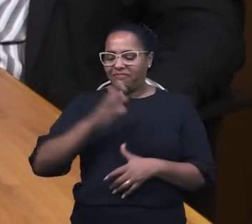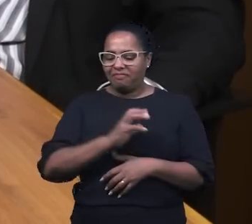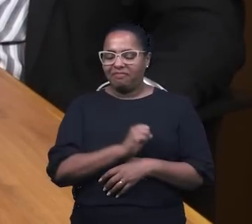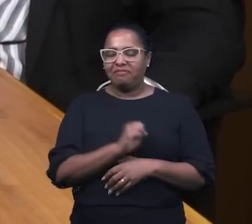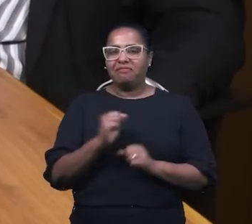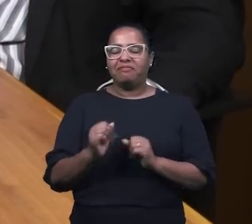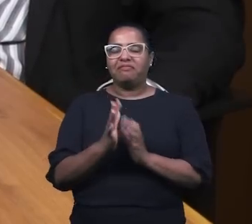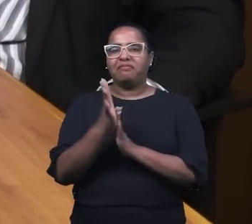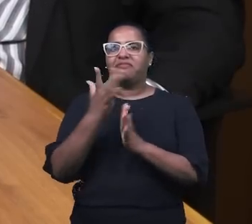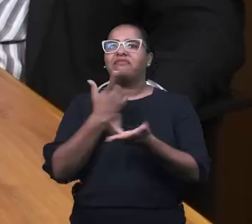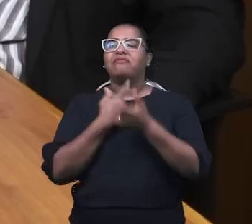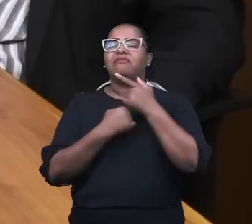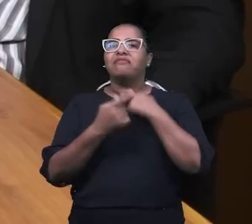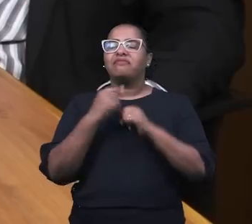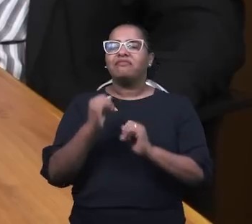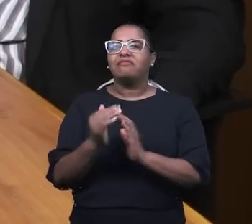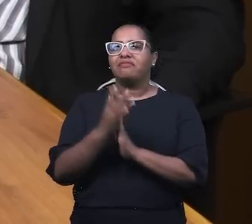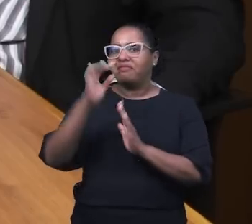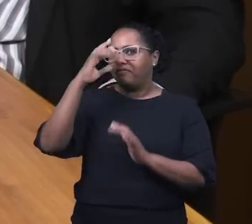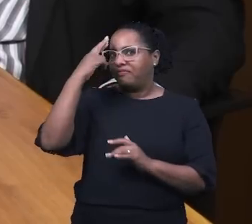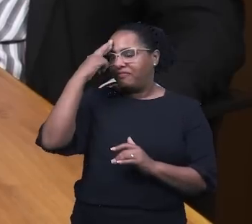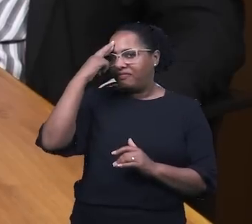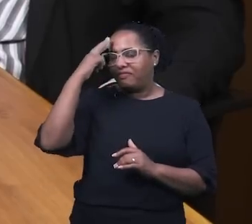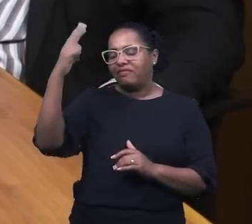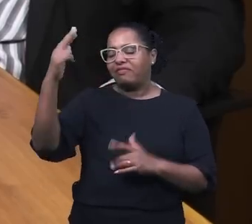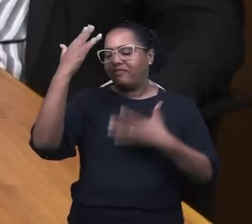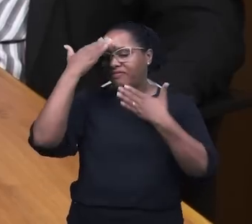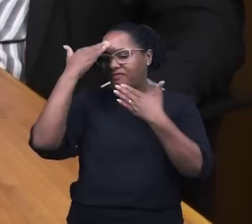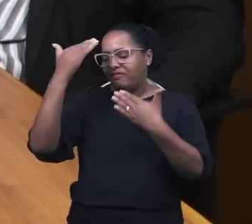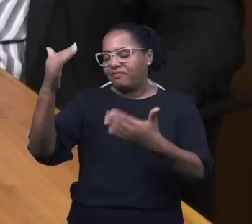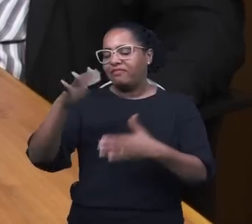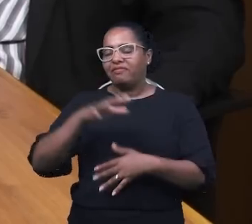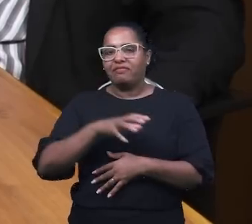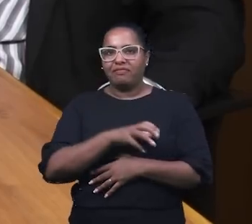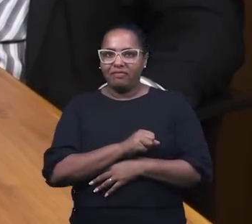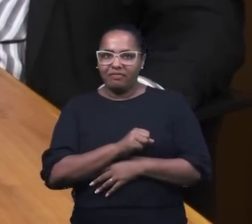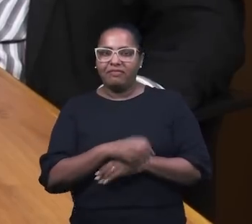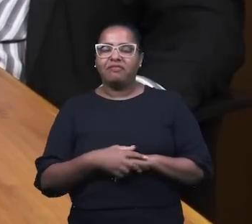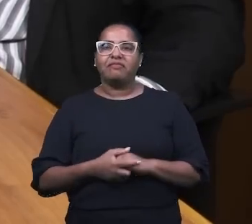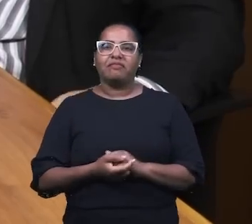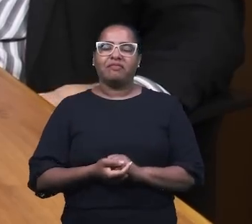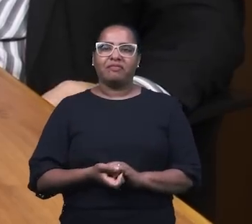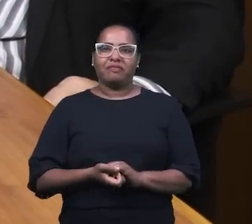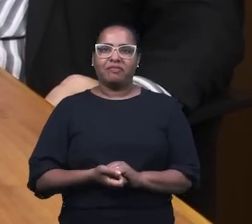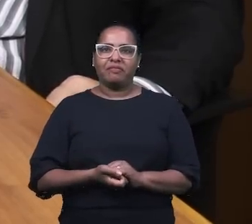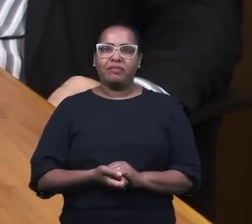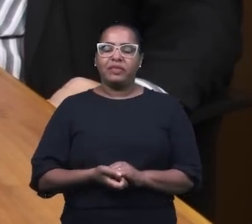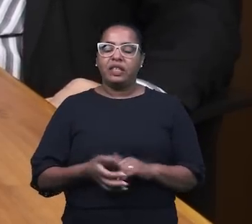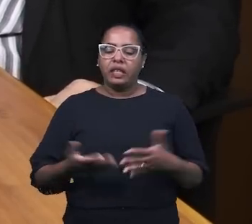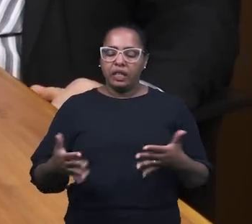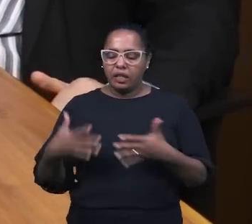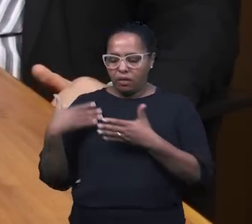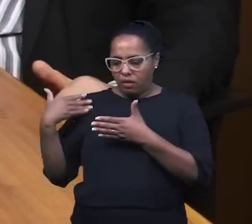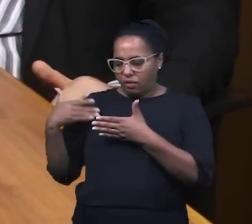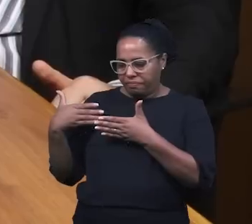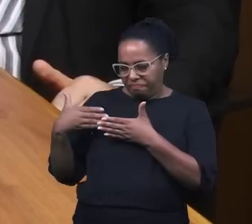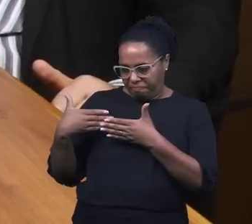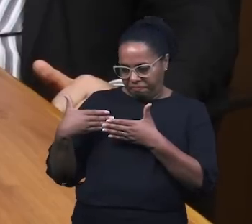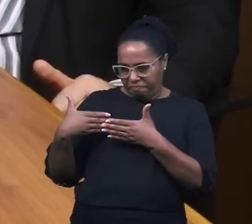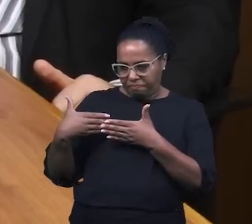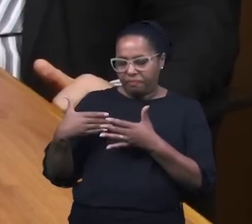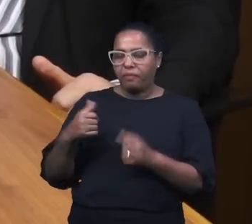amam o louvor, que desejam louvar o Senhor por gratidão ao nome do Senhor. Recentemente,